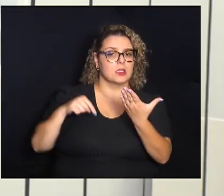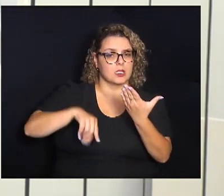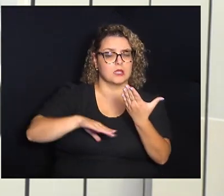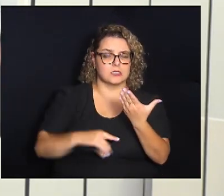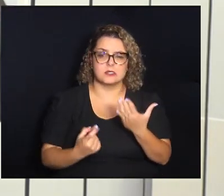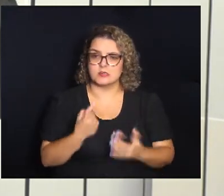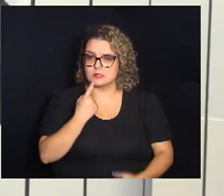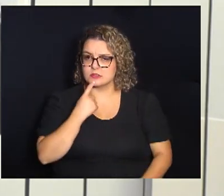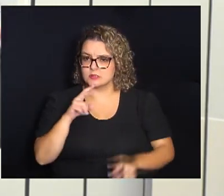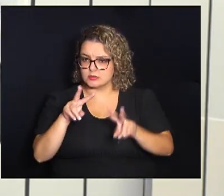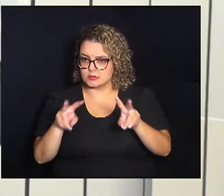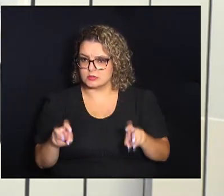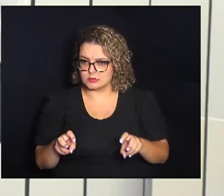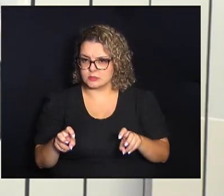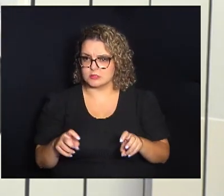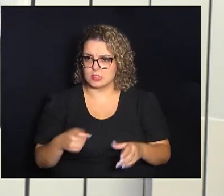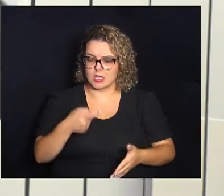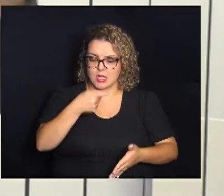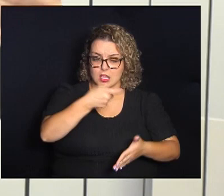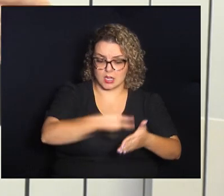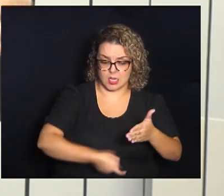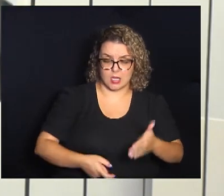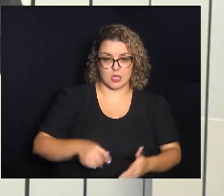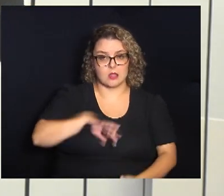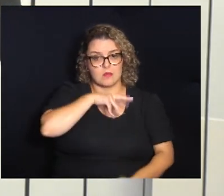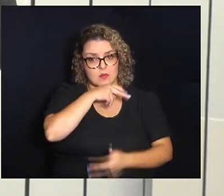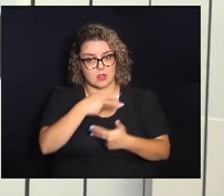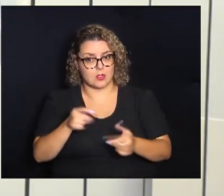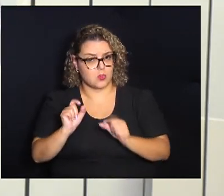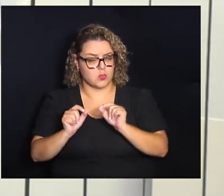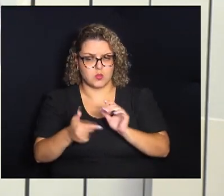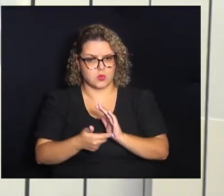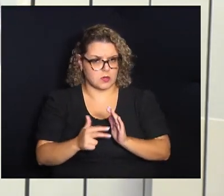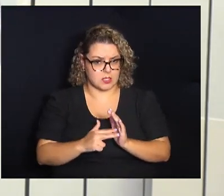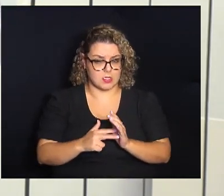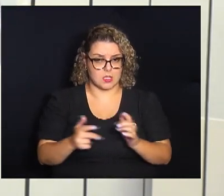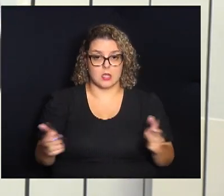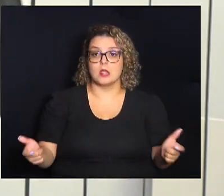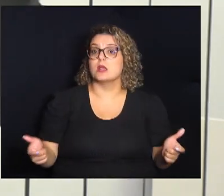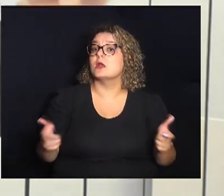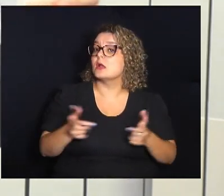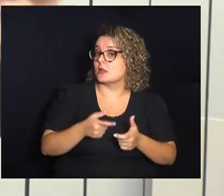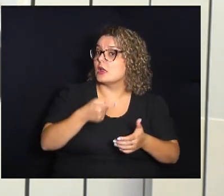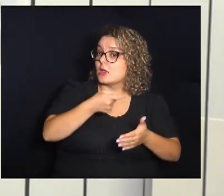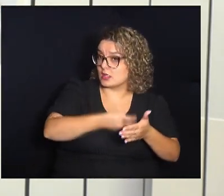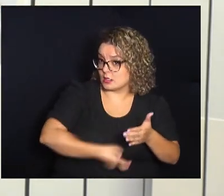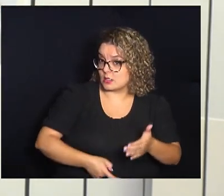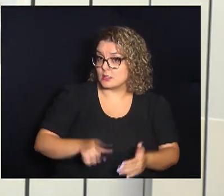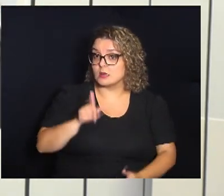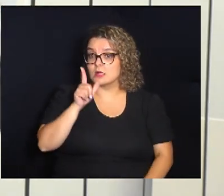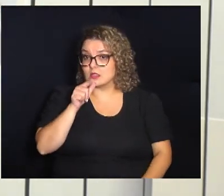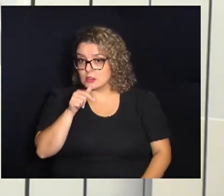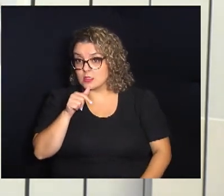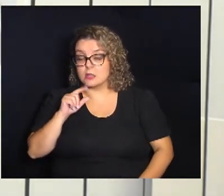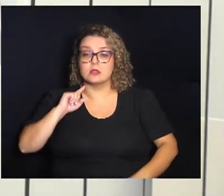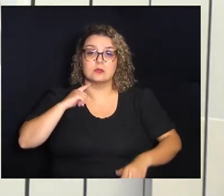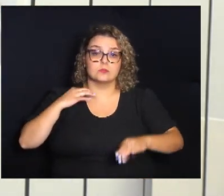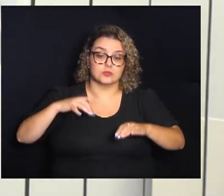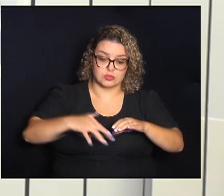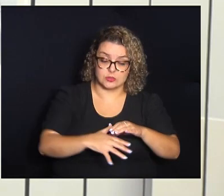a chamada tarifa animal, ou seja, a redução na tarifa de água e esgoto